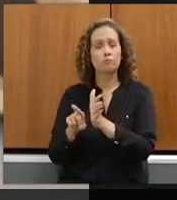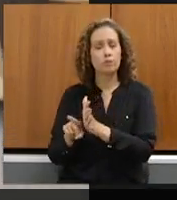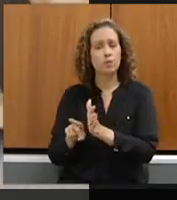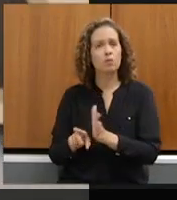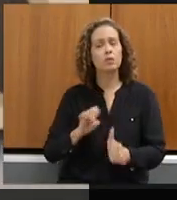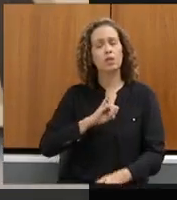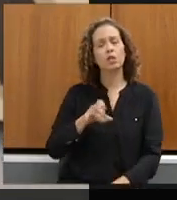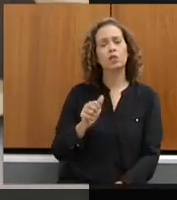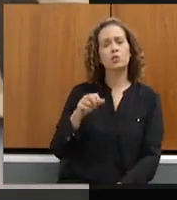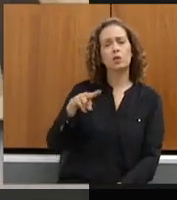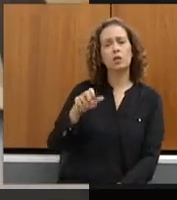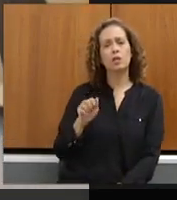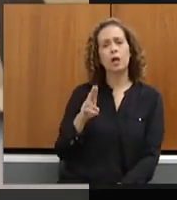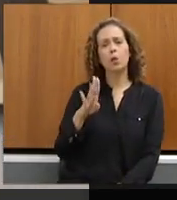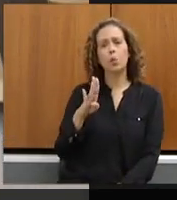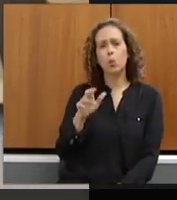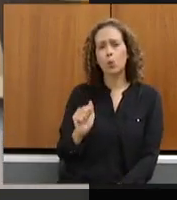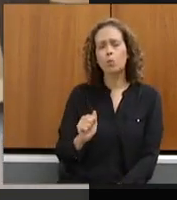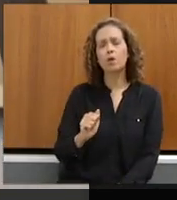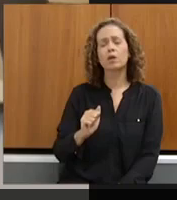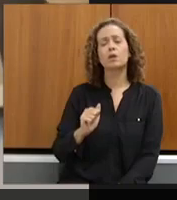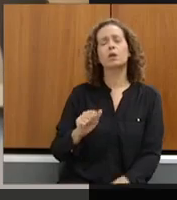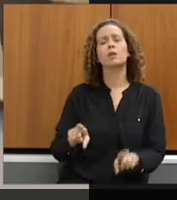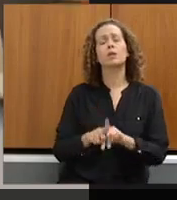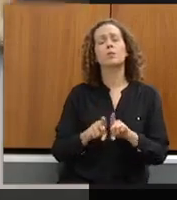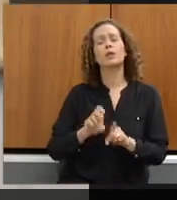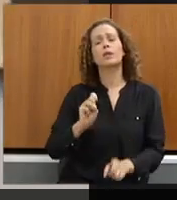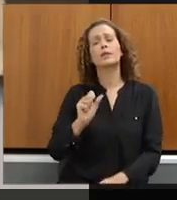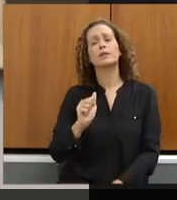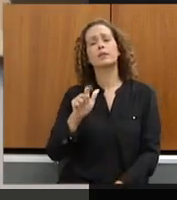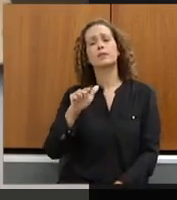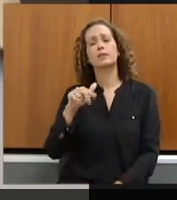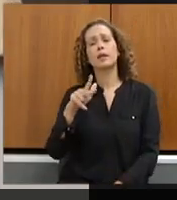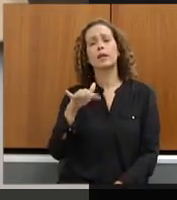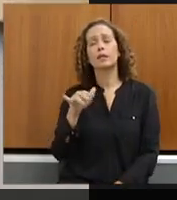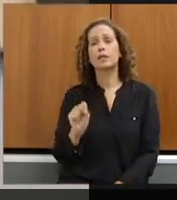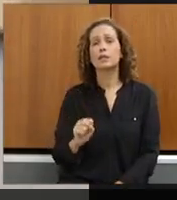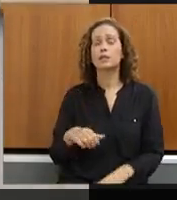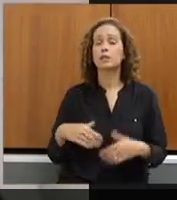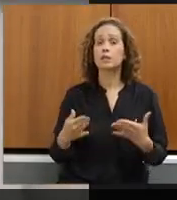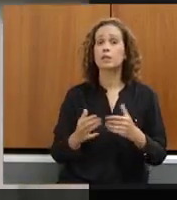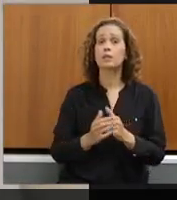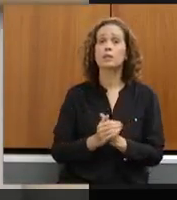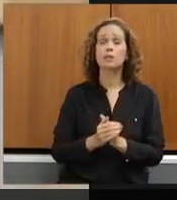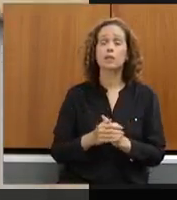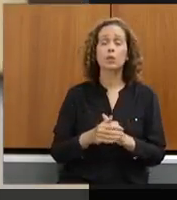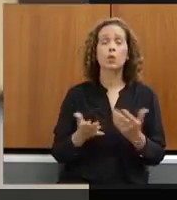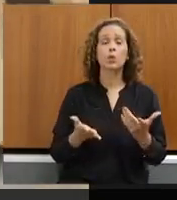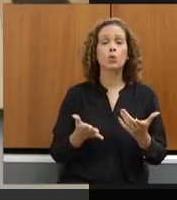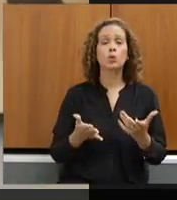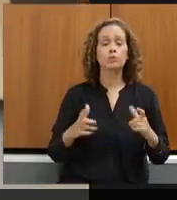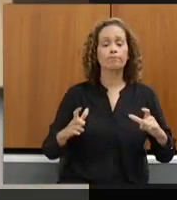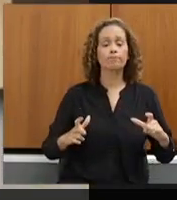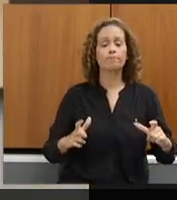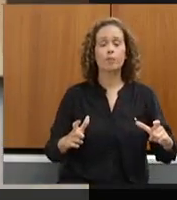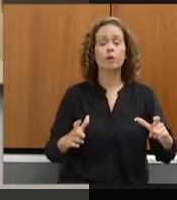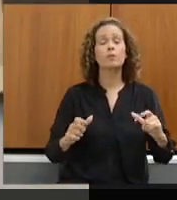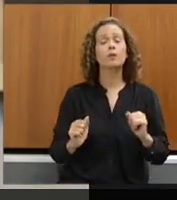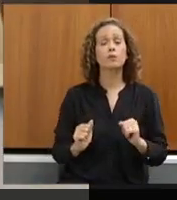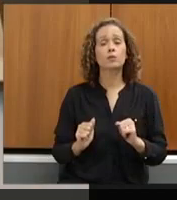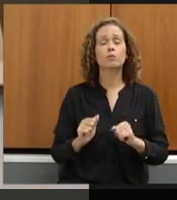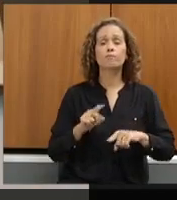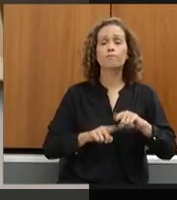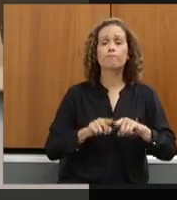aqui Janaúba na para poder ver que eu acredito que fiz esses carrinho desse jeito vai lá por exemplo é a